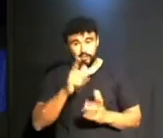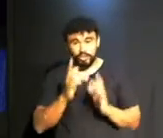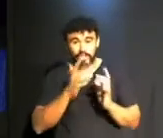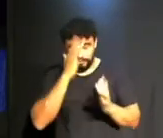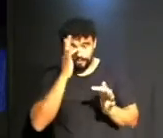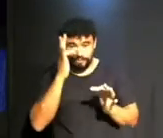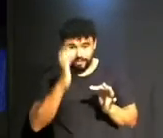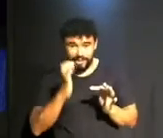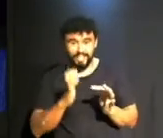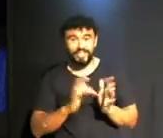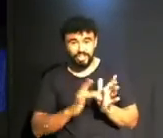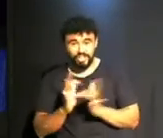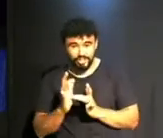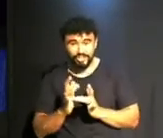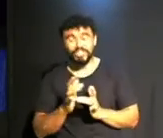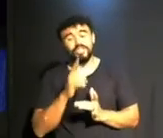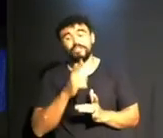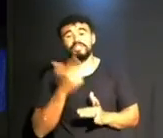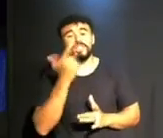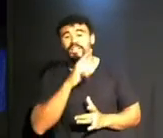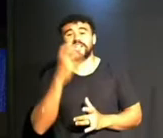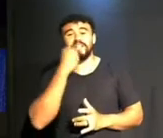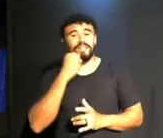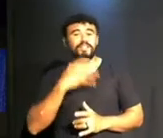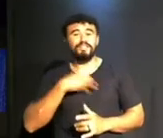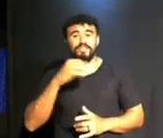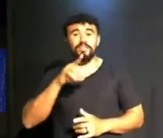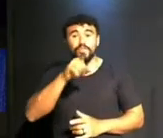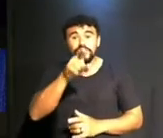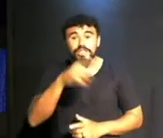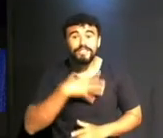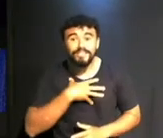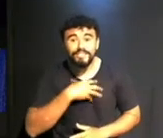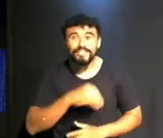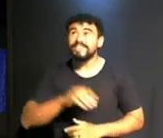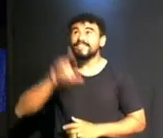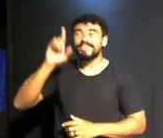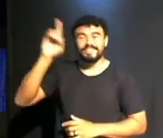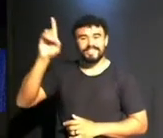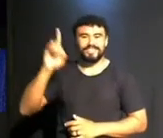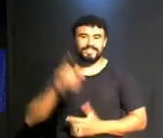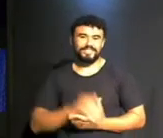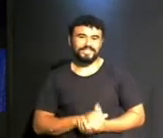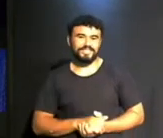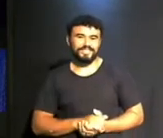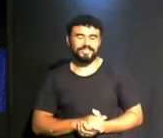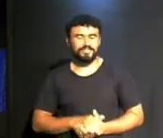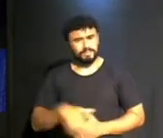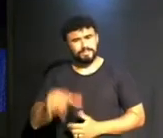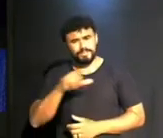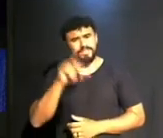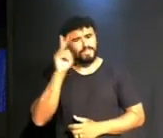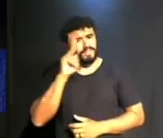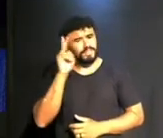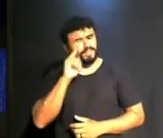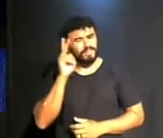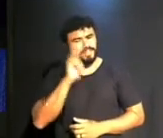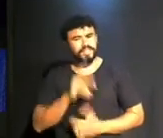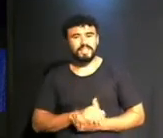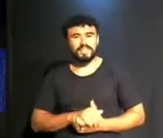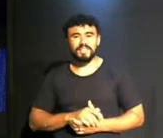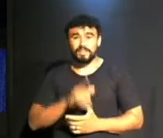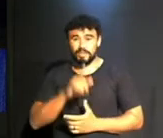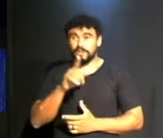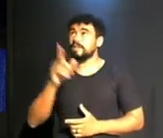Jesus que nós nos tornamos filhos de Deus você é filho você é filha e lembre-se disso é